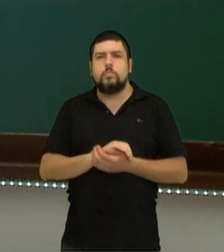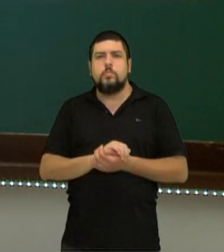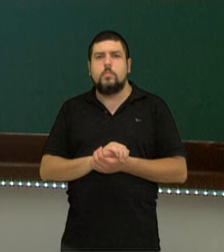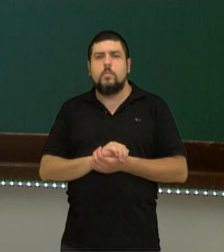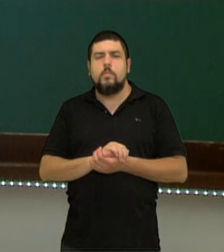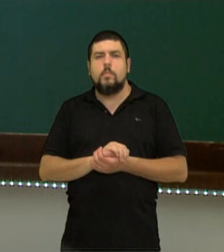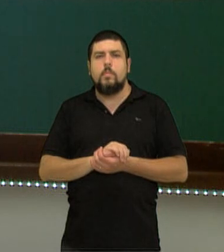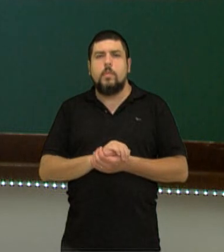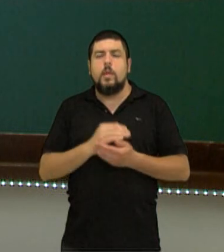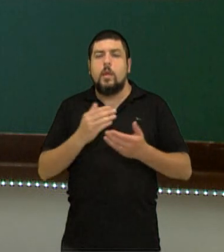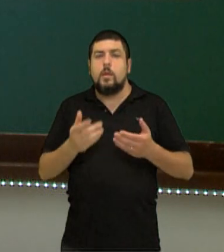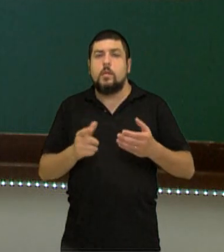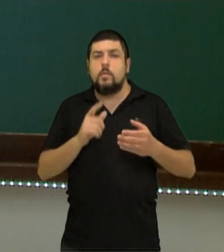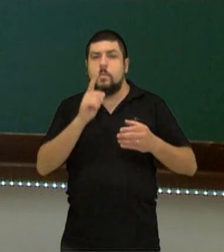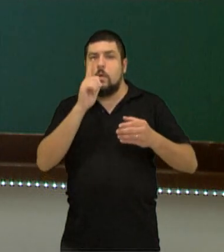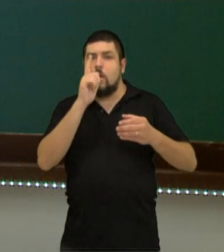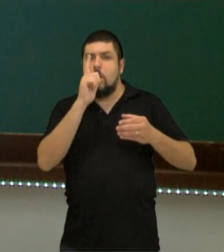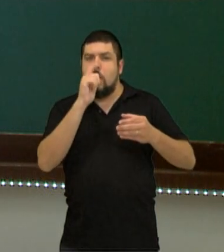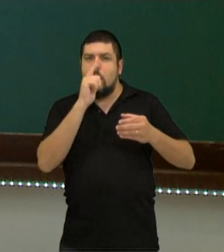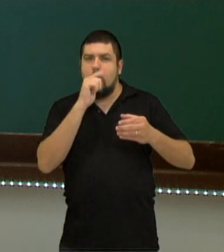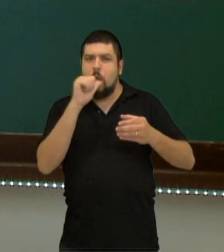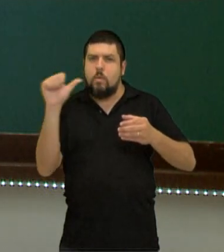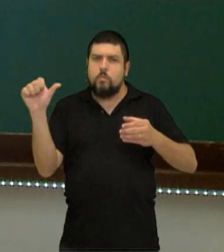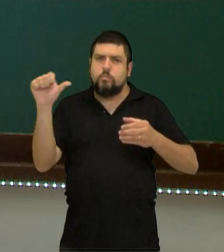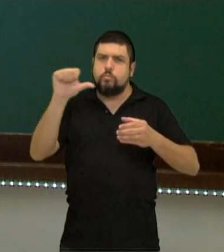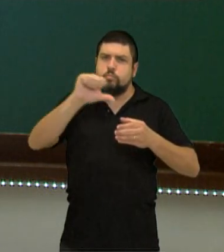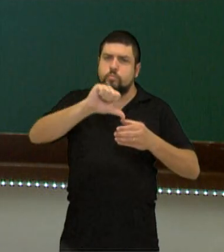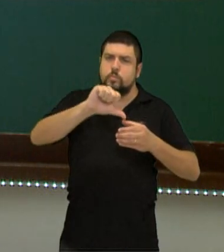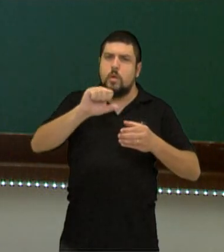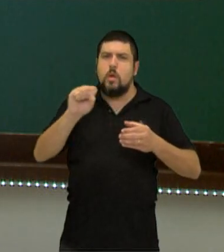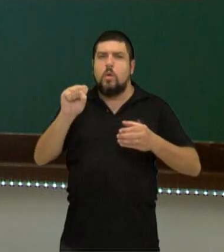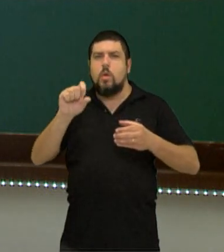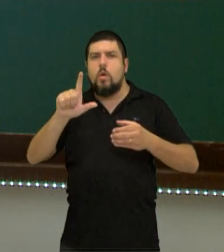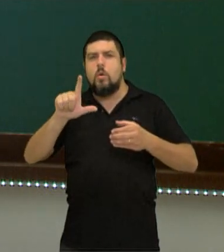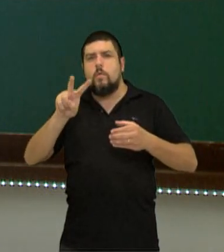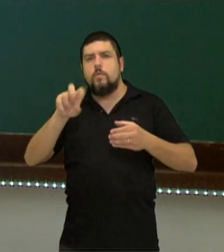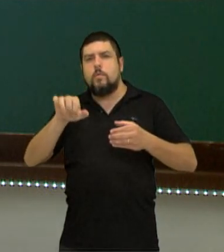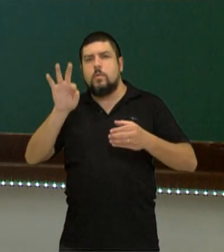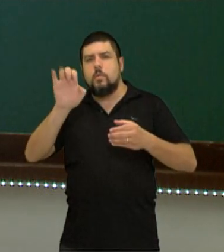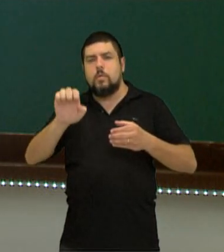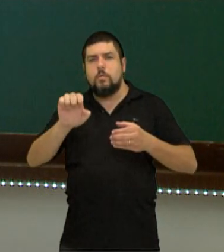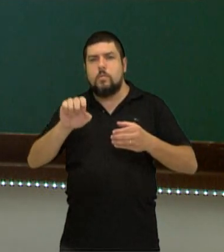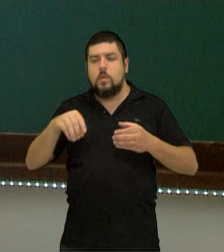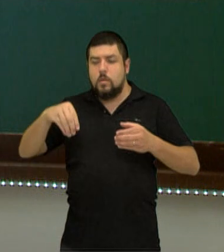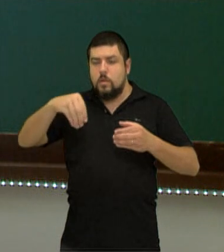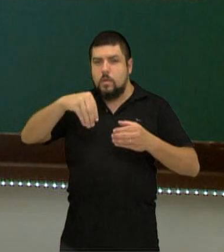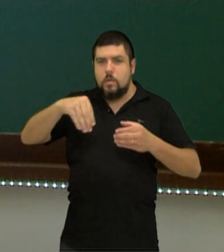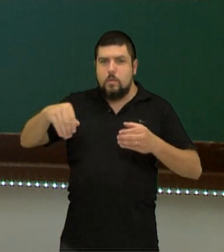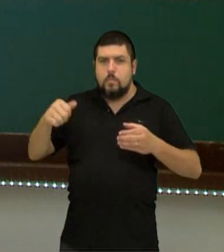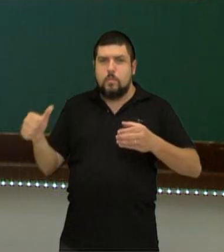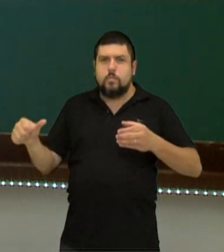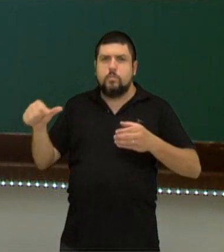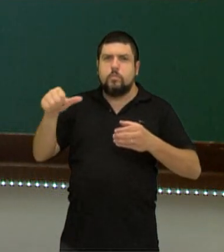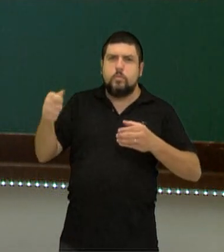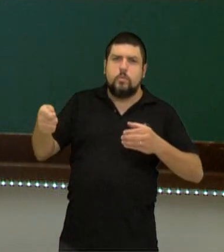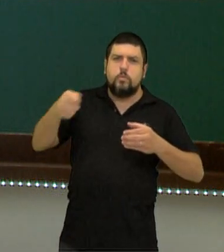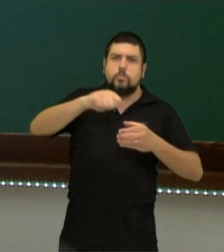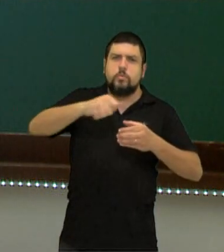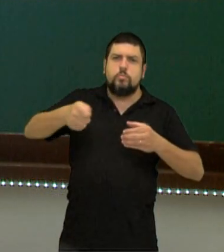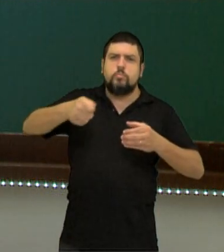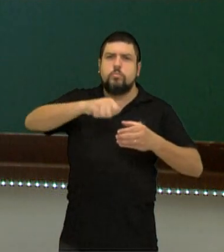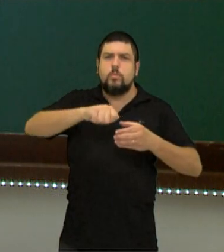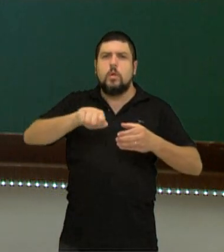anterior. Então a água é o solvente e nesse caso esse pozinho azul nós chamamos de